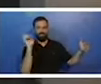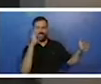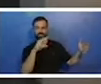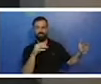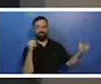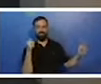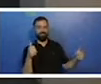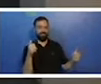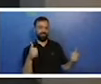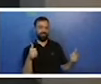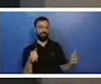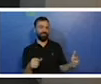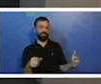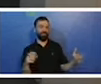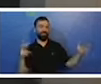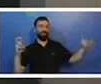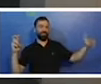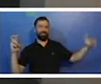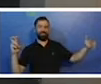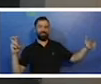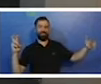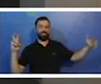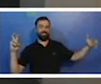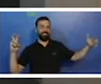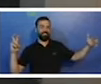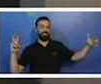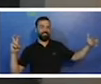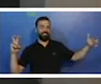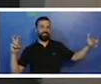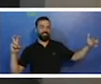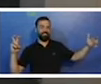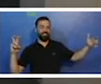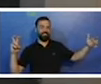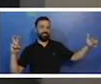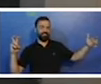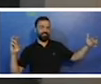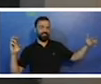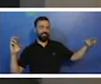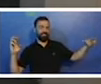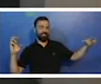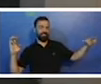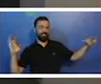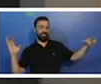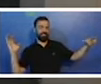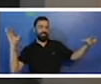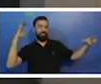O opa empate em 1